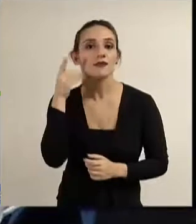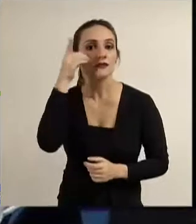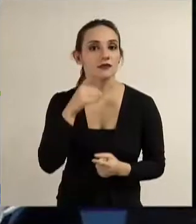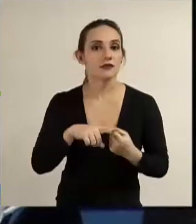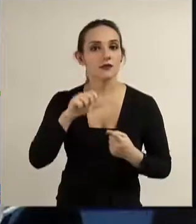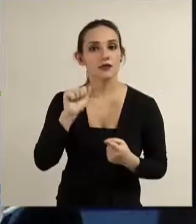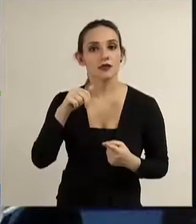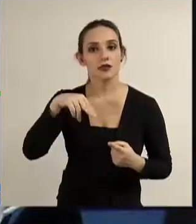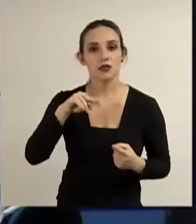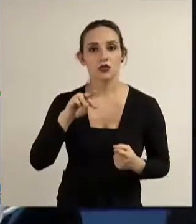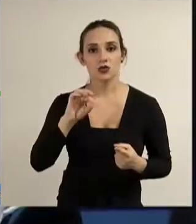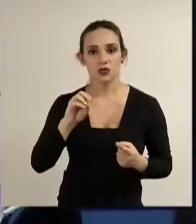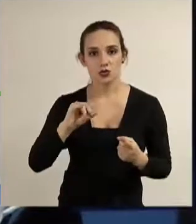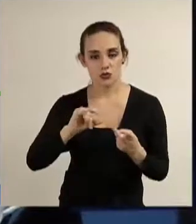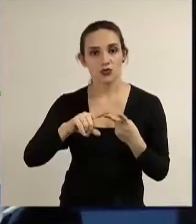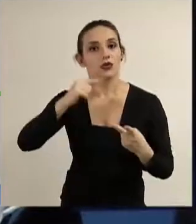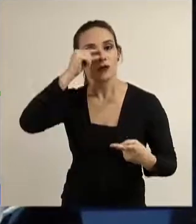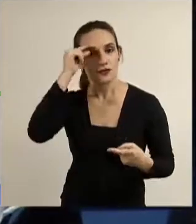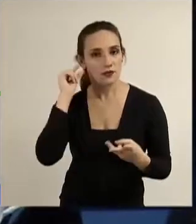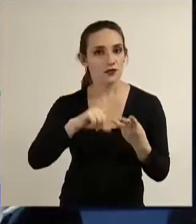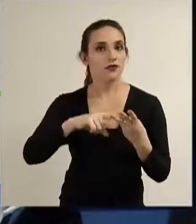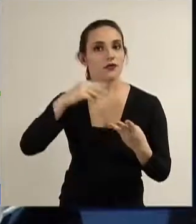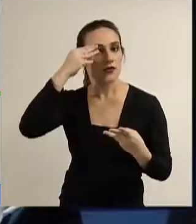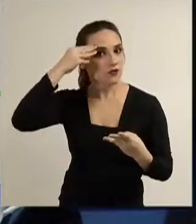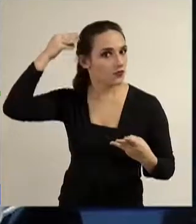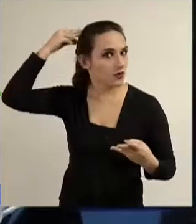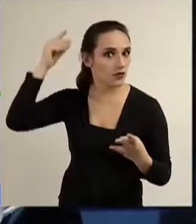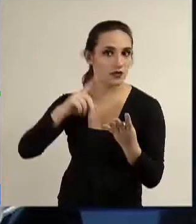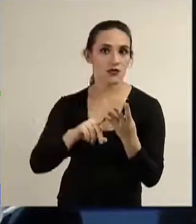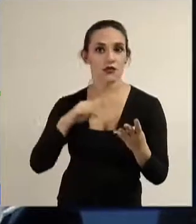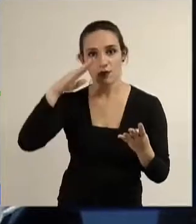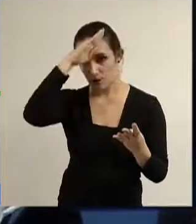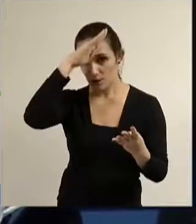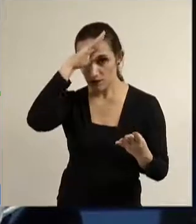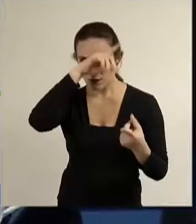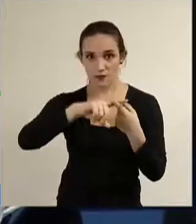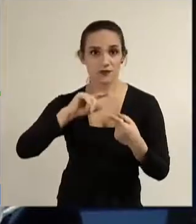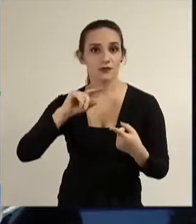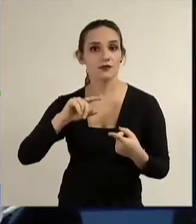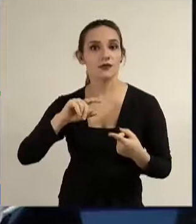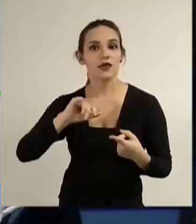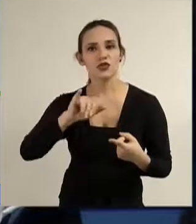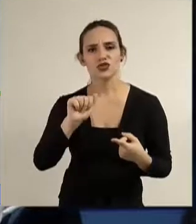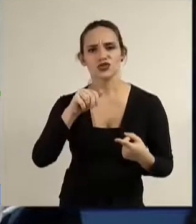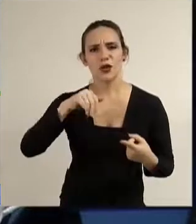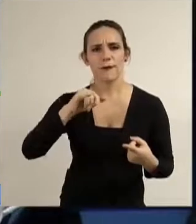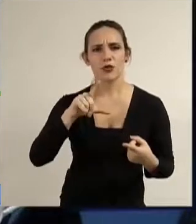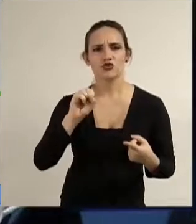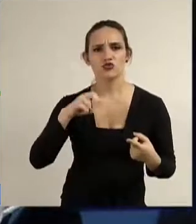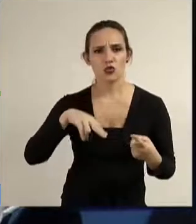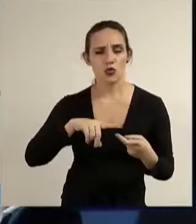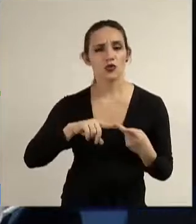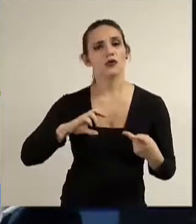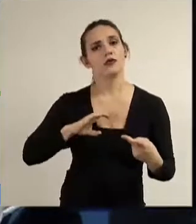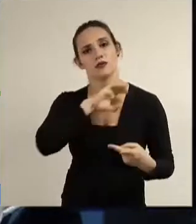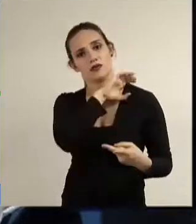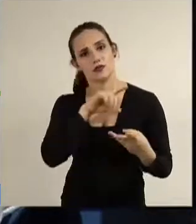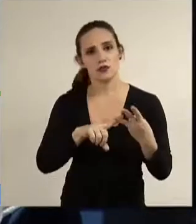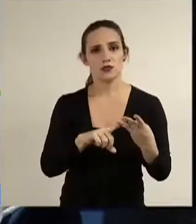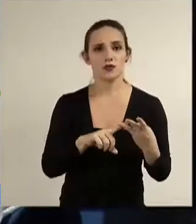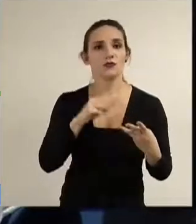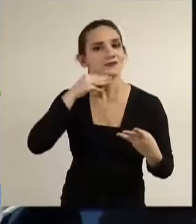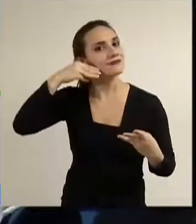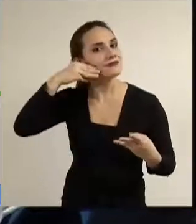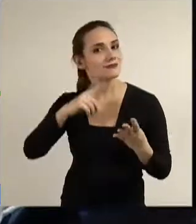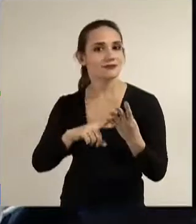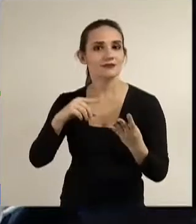Antônio Vaz, Herculano Borges, Evander Vendramini, Barbosinha, Jamilson Nami, Capitão Contar, Marçal Filho, Cabo